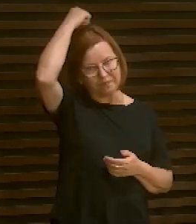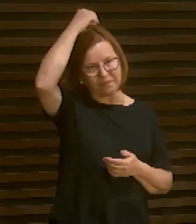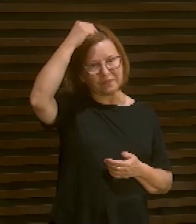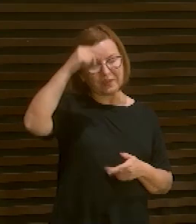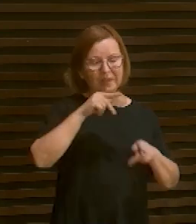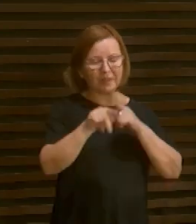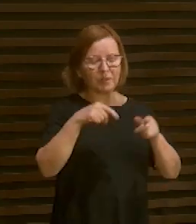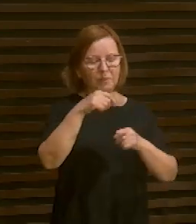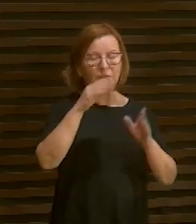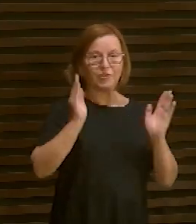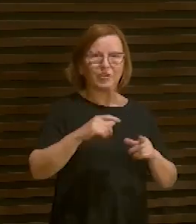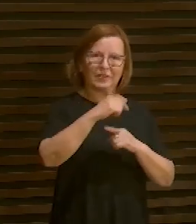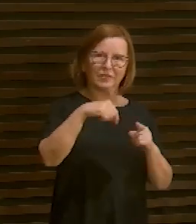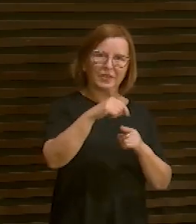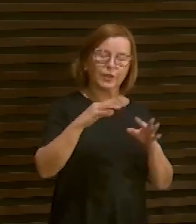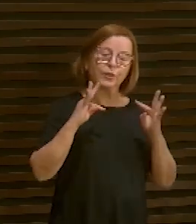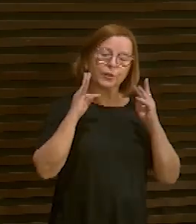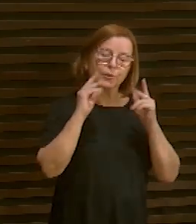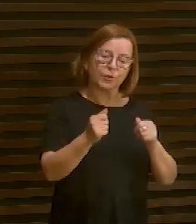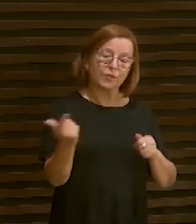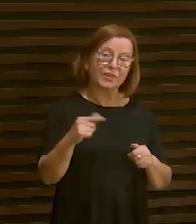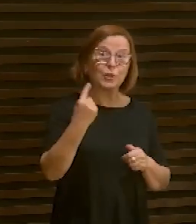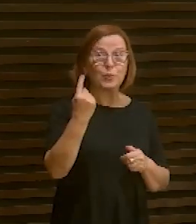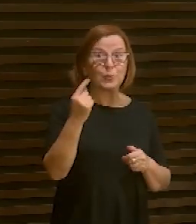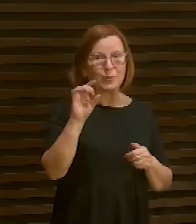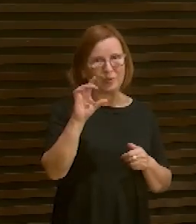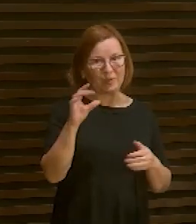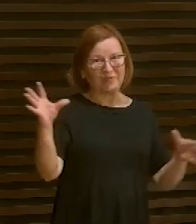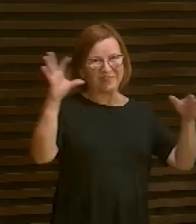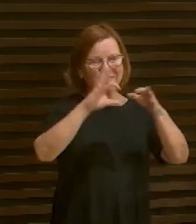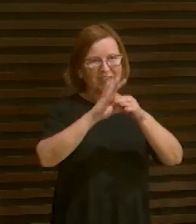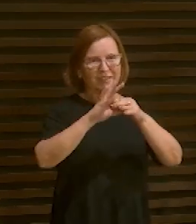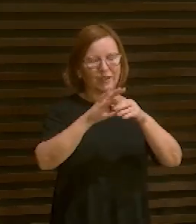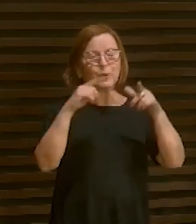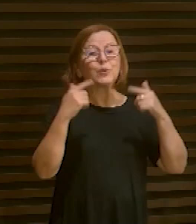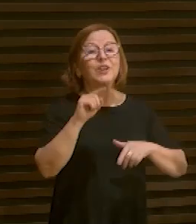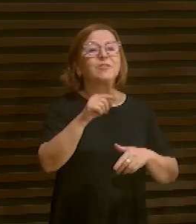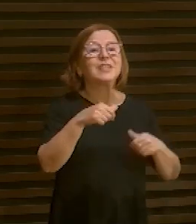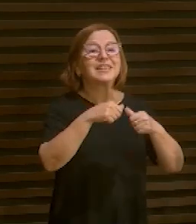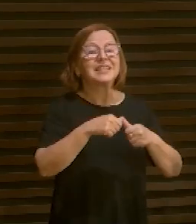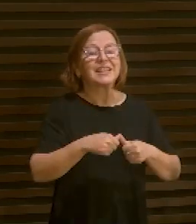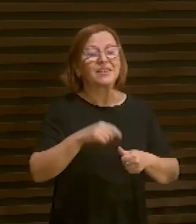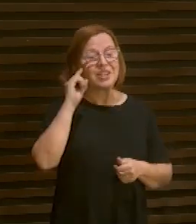são santificados, todos vêm de um só, a união. Onde é que você estava no dia